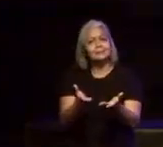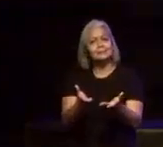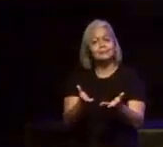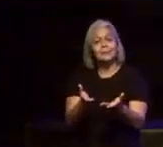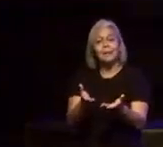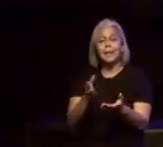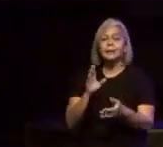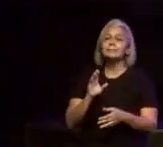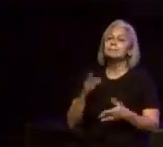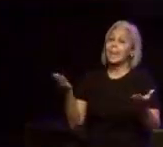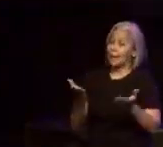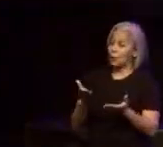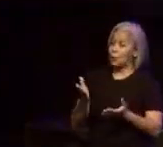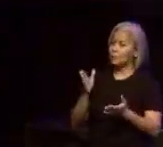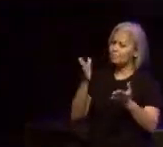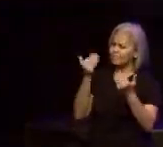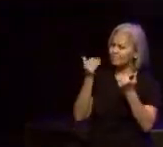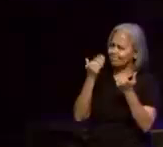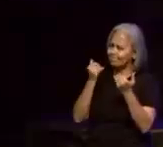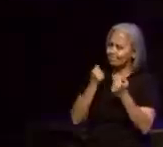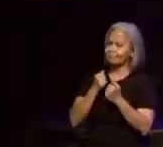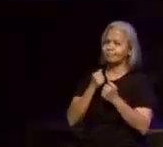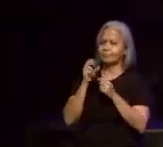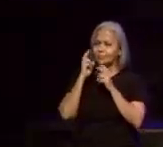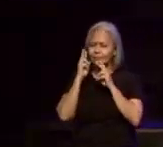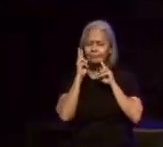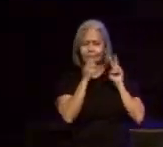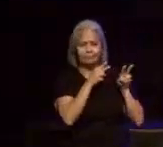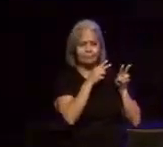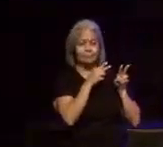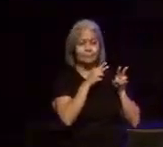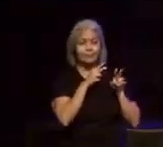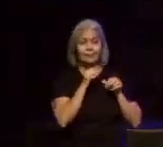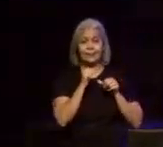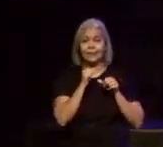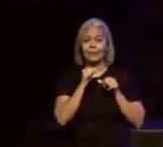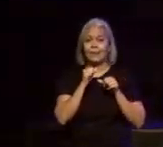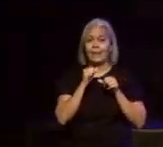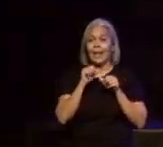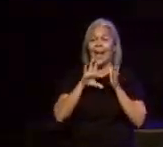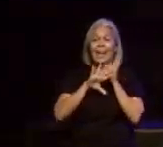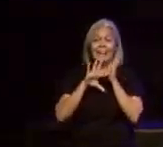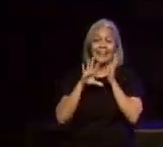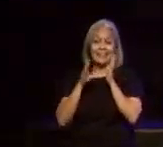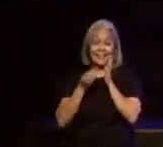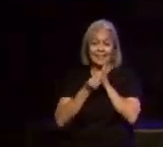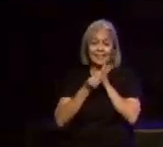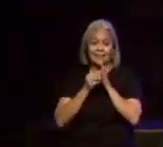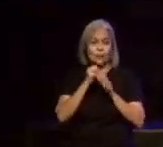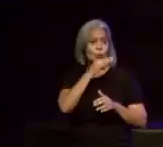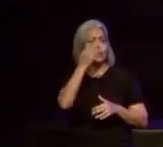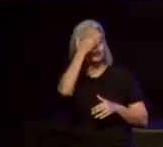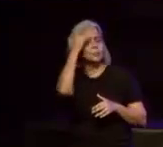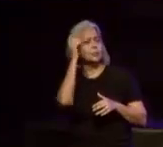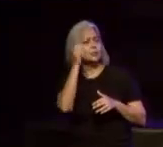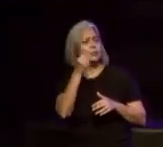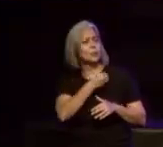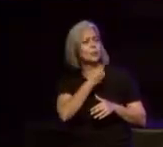atenção para você para uma coisa, o tempo que a gente vive é um tempo estranho. A igreja, Quantos fazem parte dessa igreja? Diga amém.